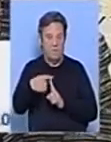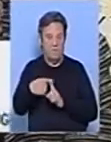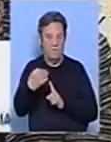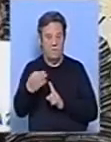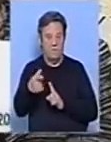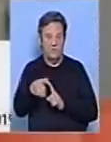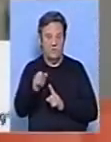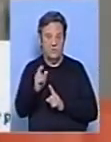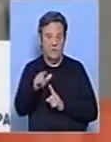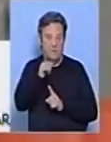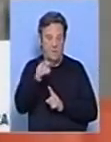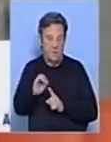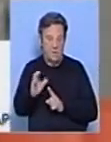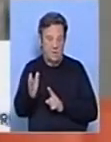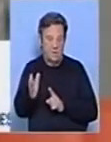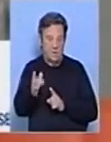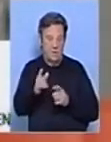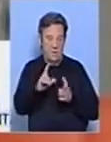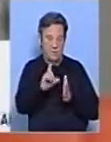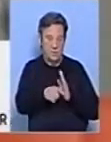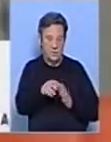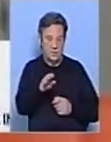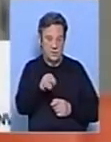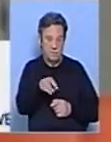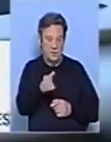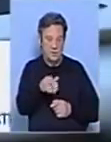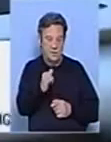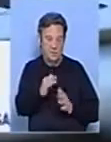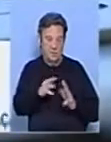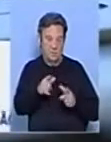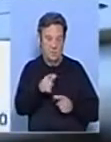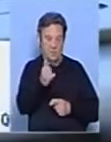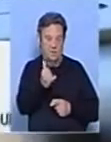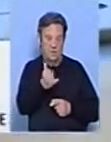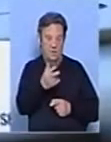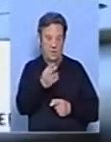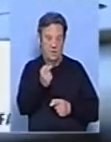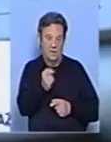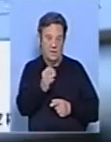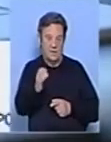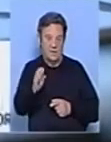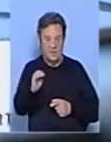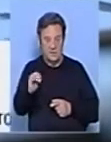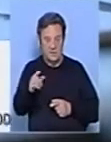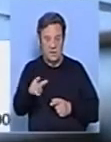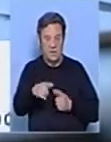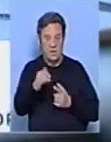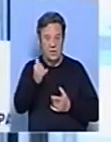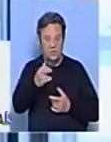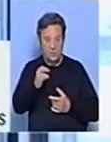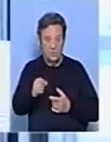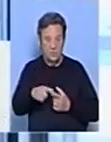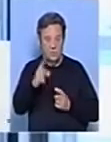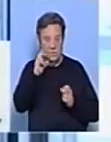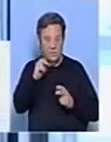uma forma generalizada. O projeto SPINI está a ser desenvolvido no I3S, Instituto de Investigação e Inovação em Saúde,